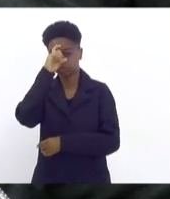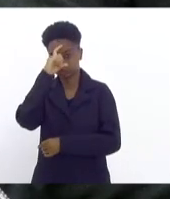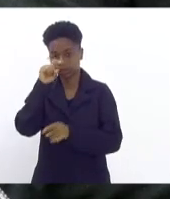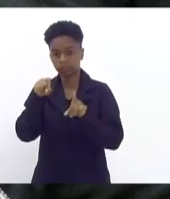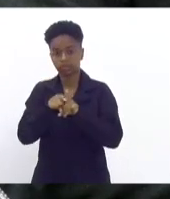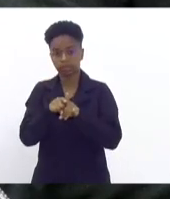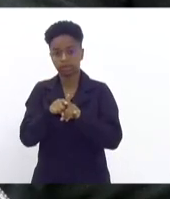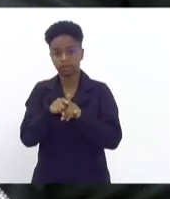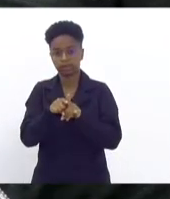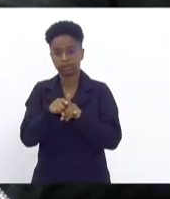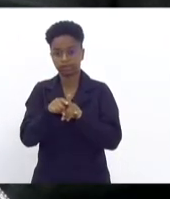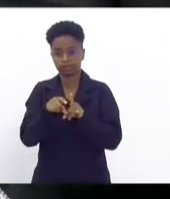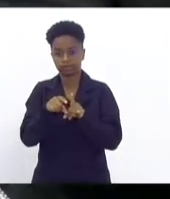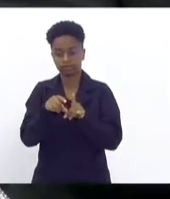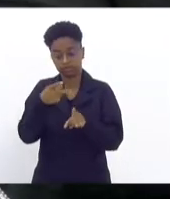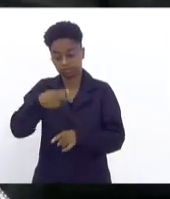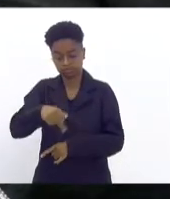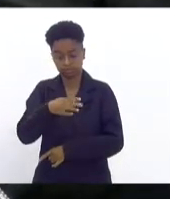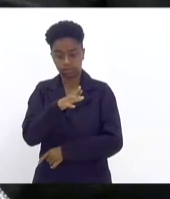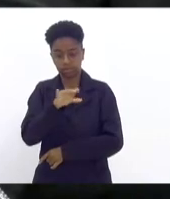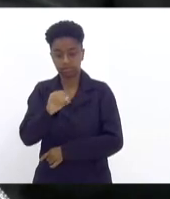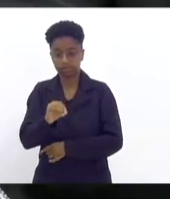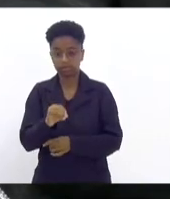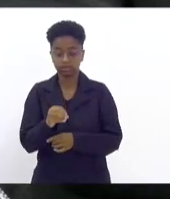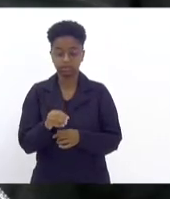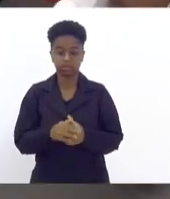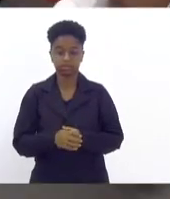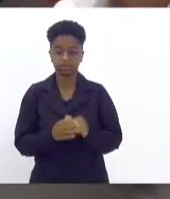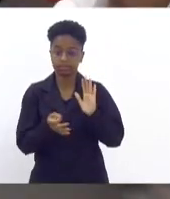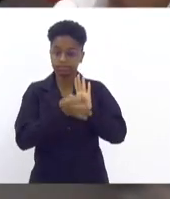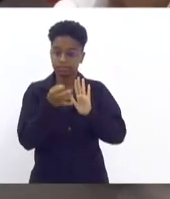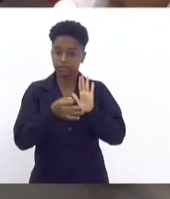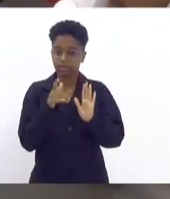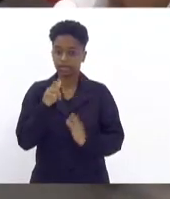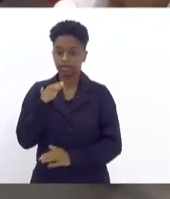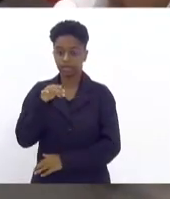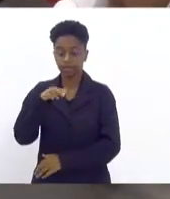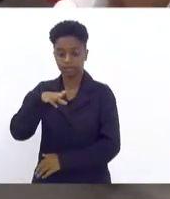âmbito do Estado do Rio de Janeiro. Para aparecer, deputado Guilherme Delaroli. Pela